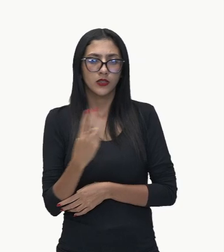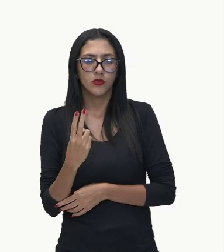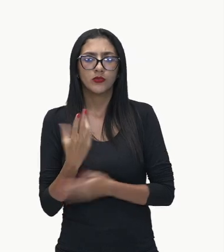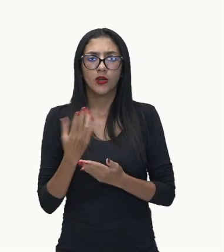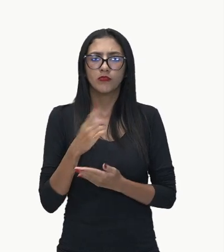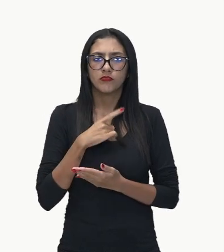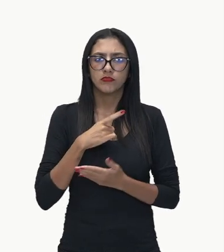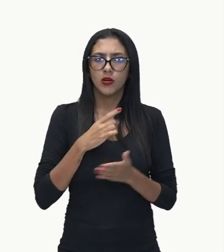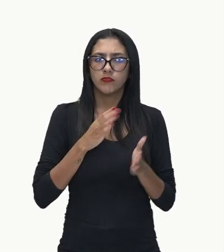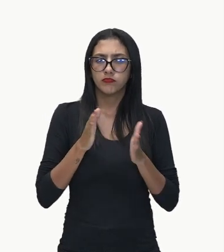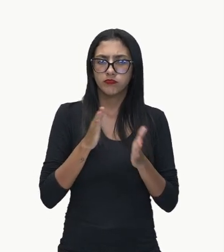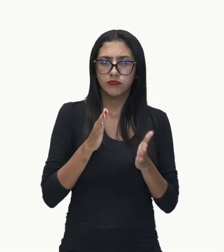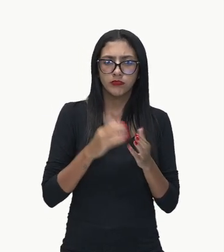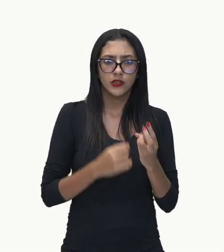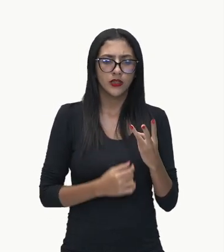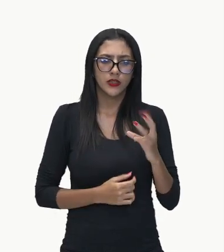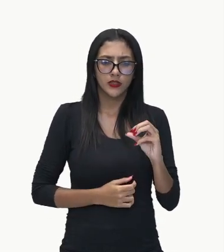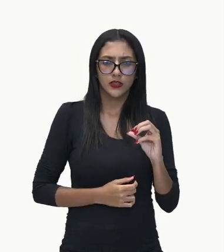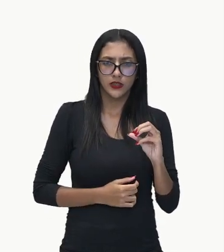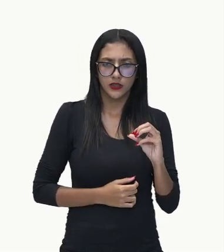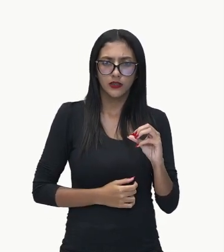entre 30,0 e